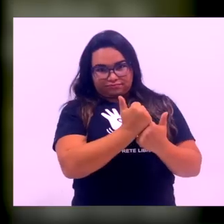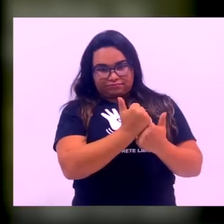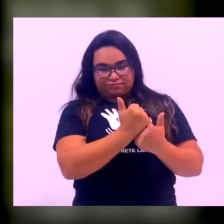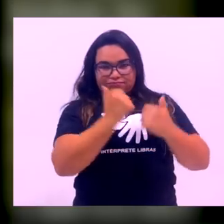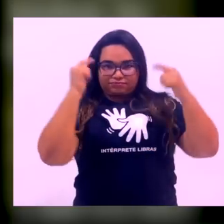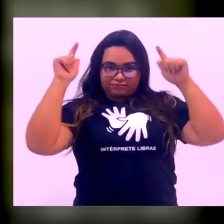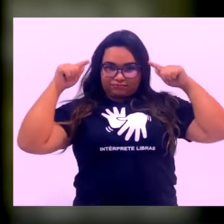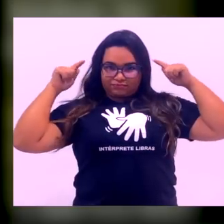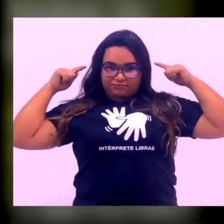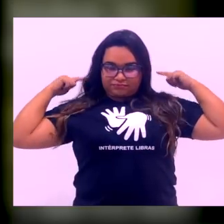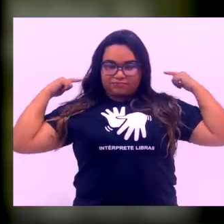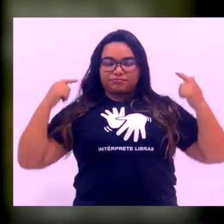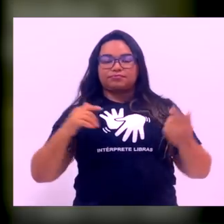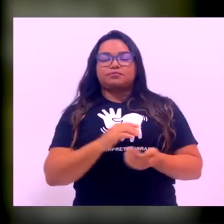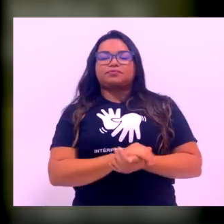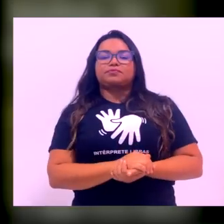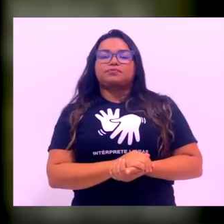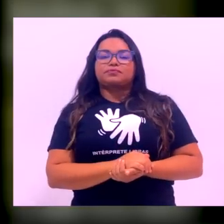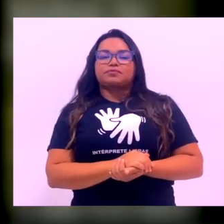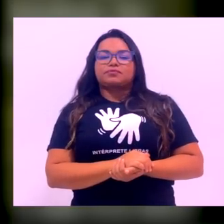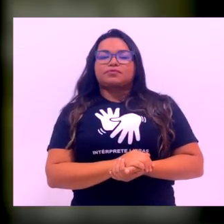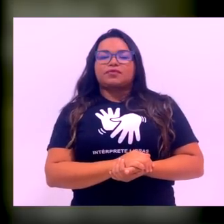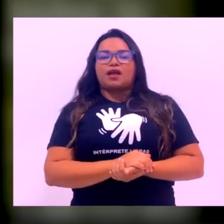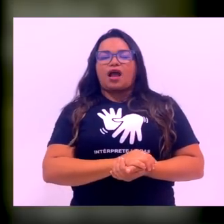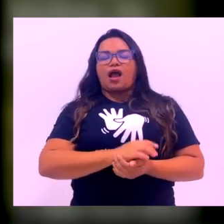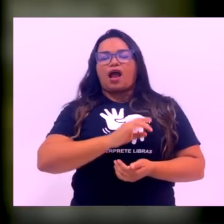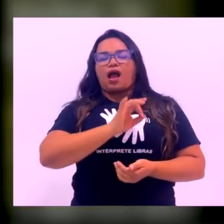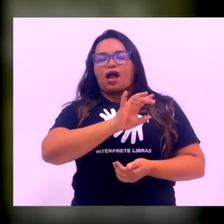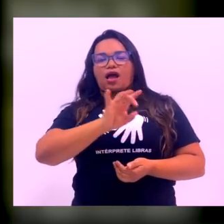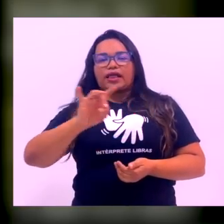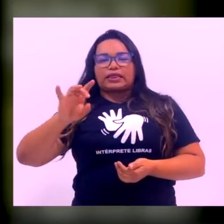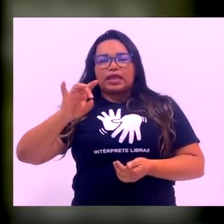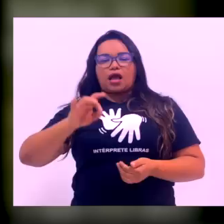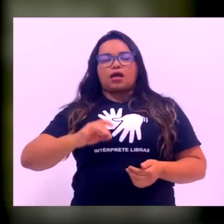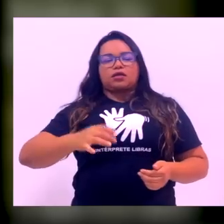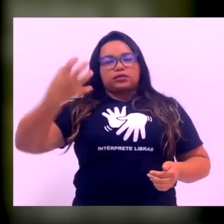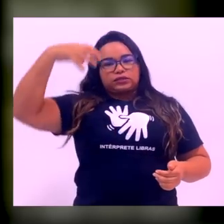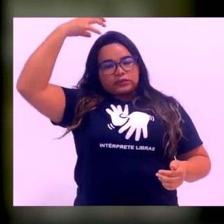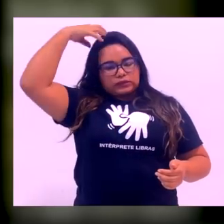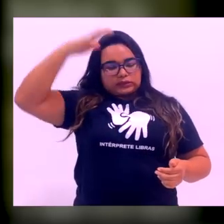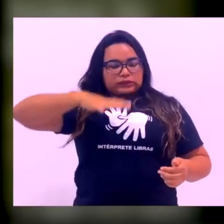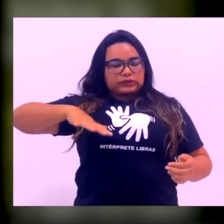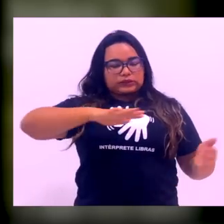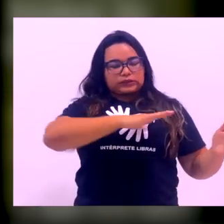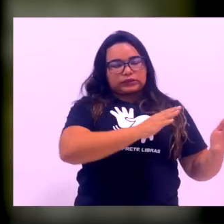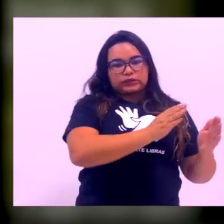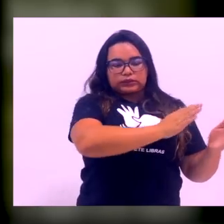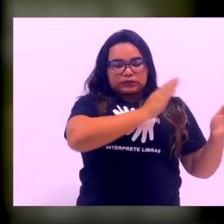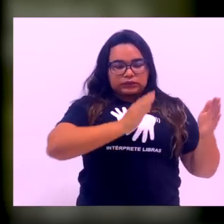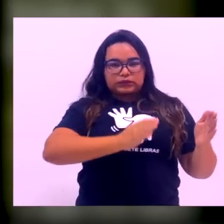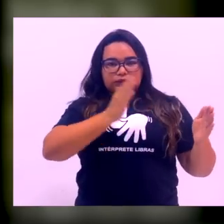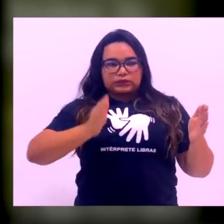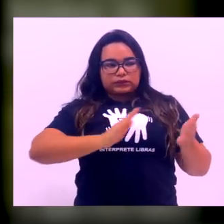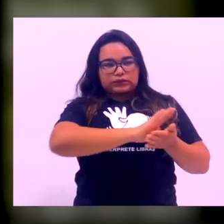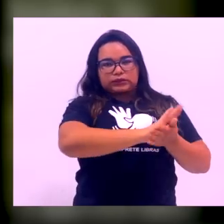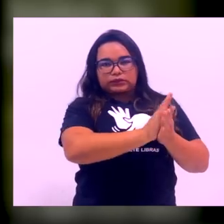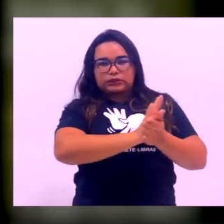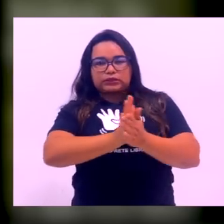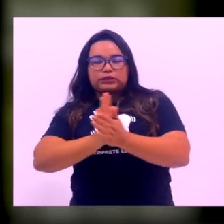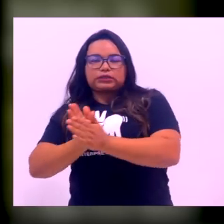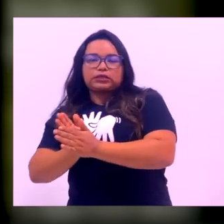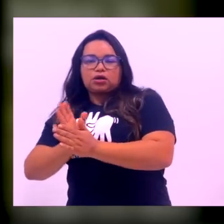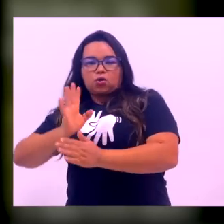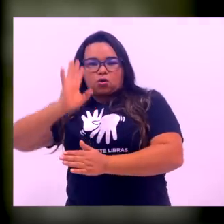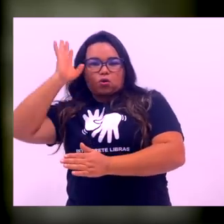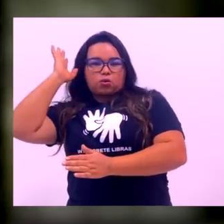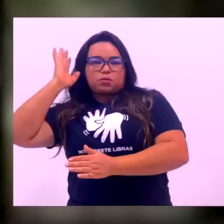e bronze serviam para representar as nações e os seus reinos, que foram sucessivamente esmiuçados